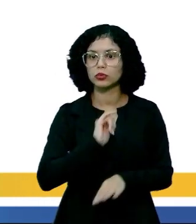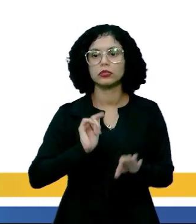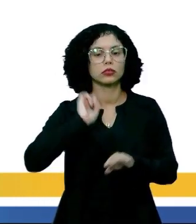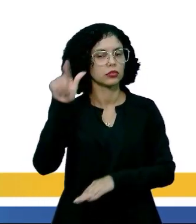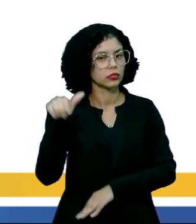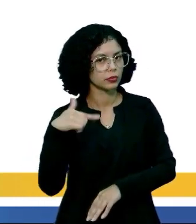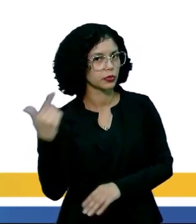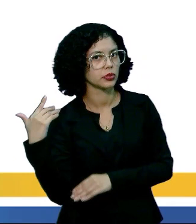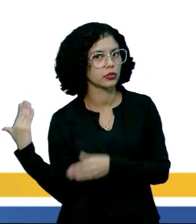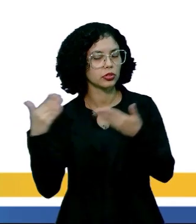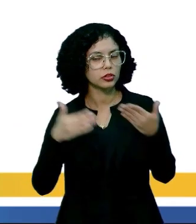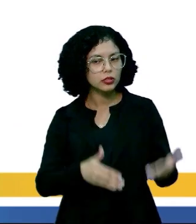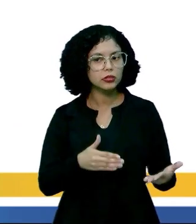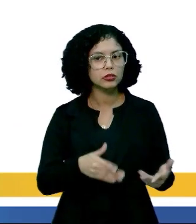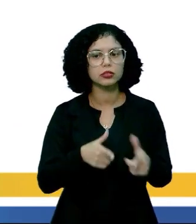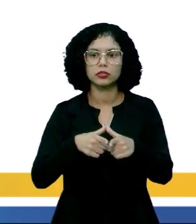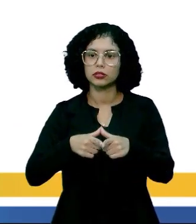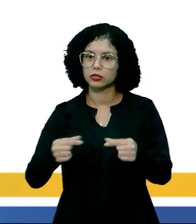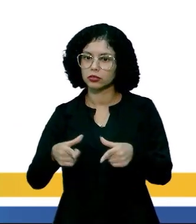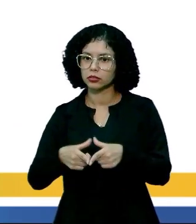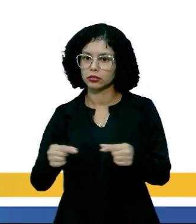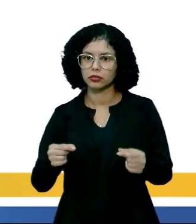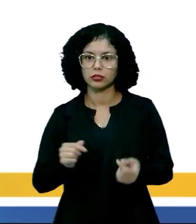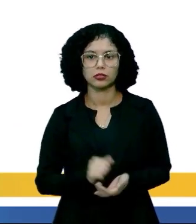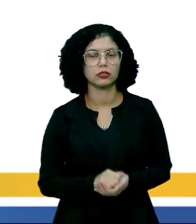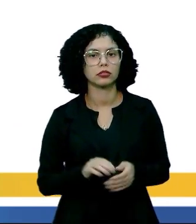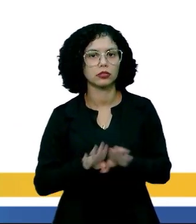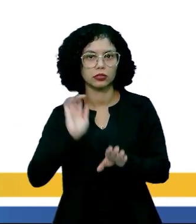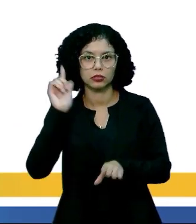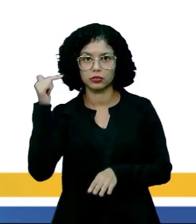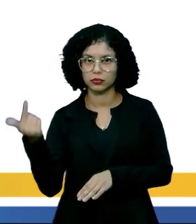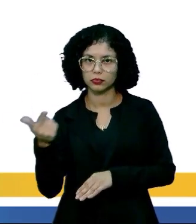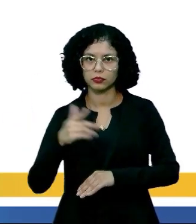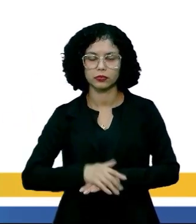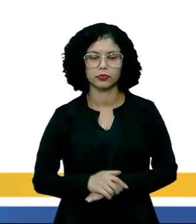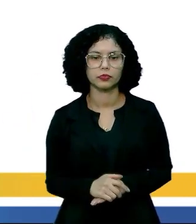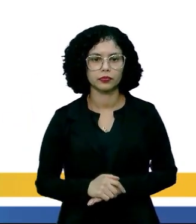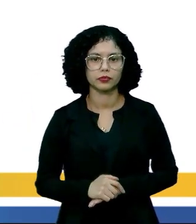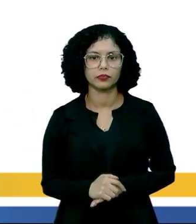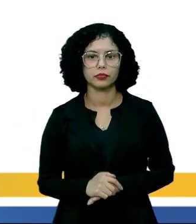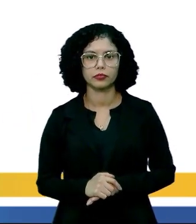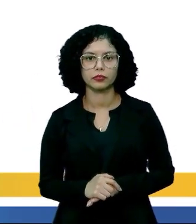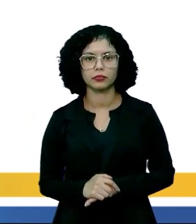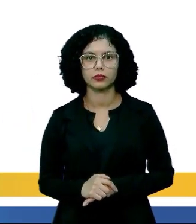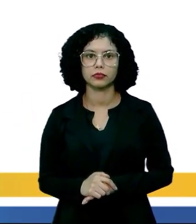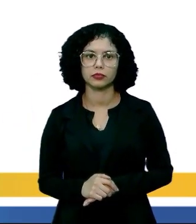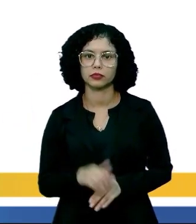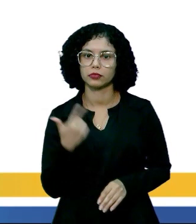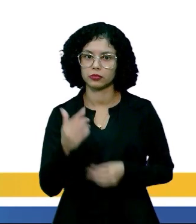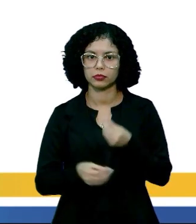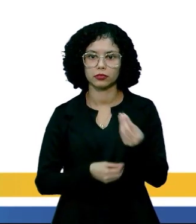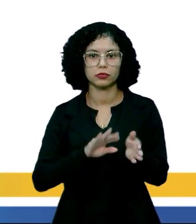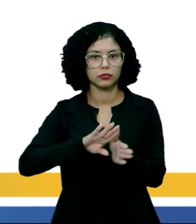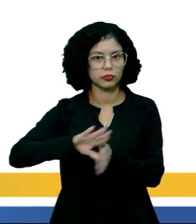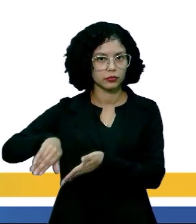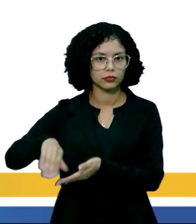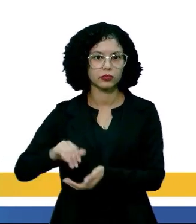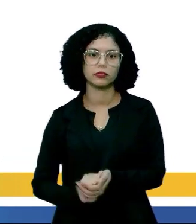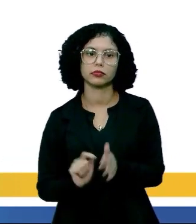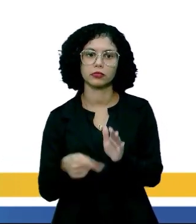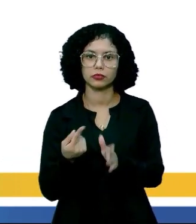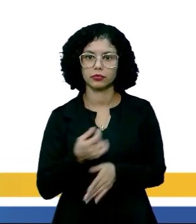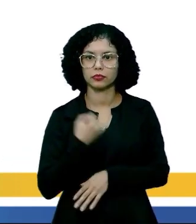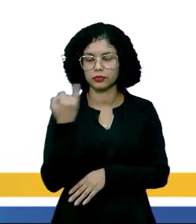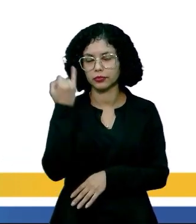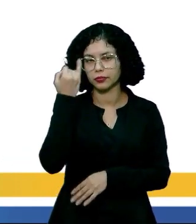depois a gente vai ter a chegada de japoneses e de outras nacionalidades. Não dá para deixar de lado uma